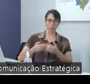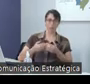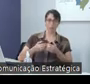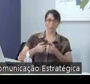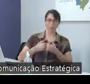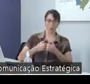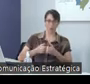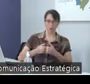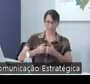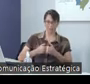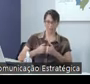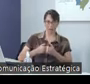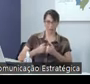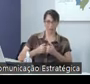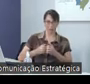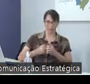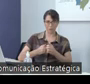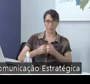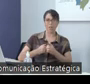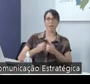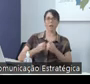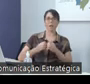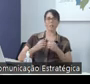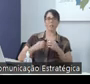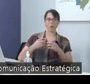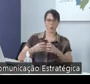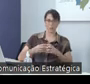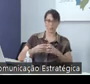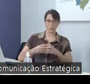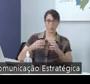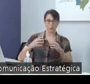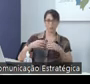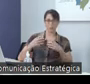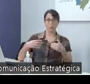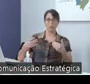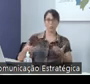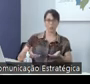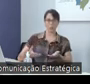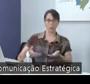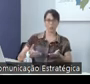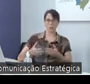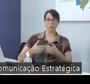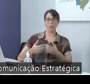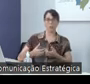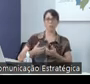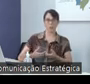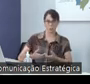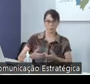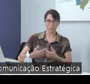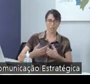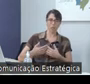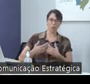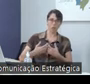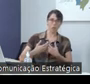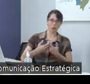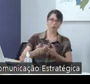de todas as crianças com carga viral detectável se informar se isso para o seu serviços de origem e além